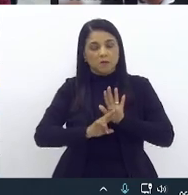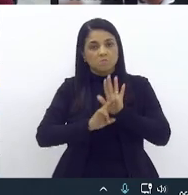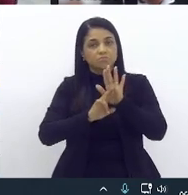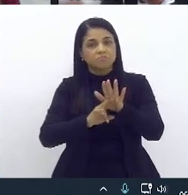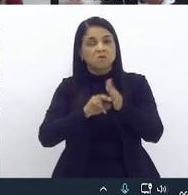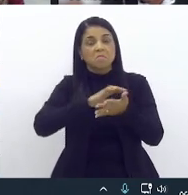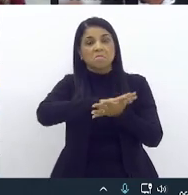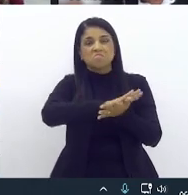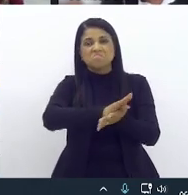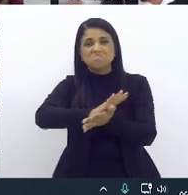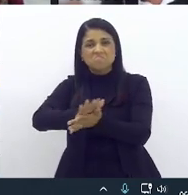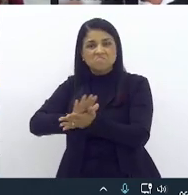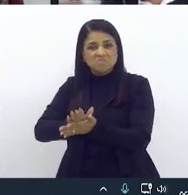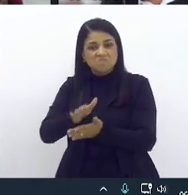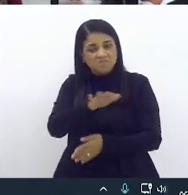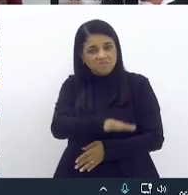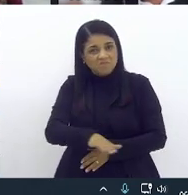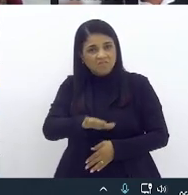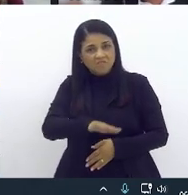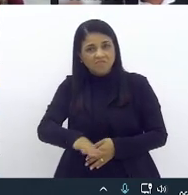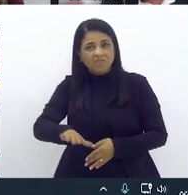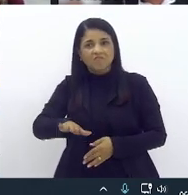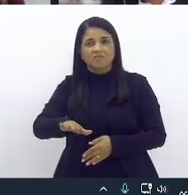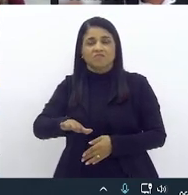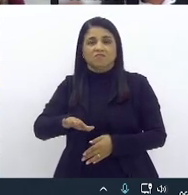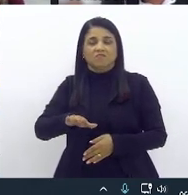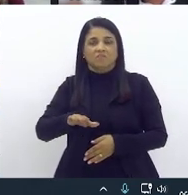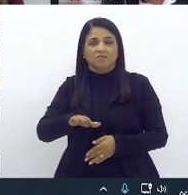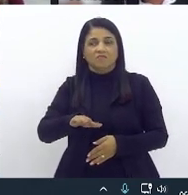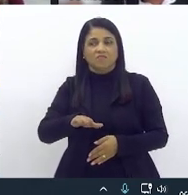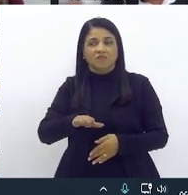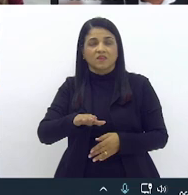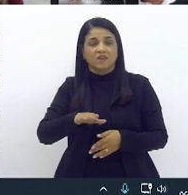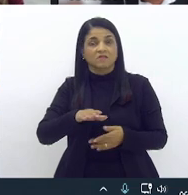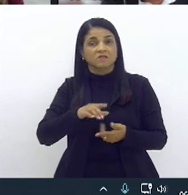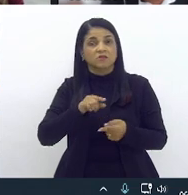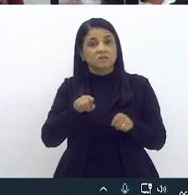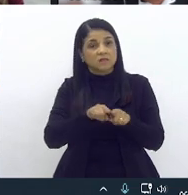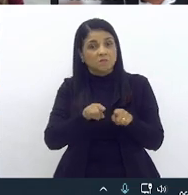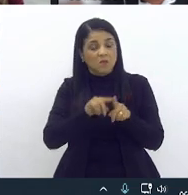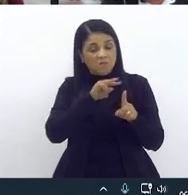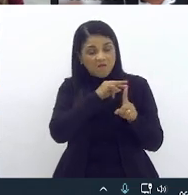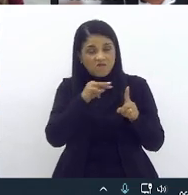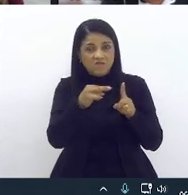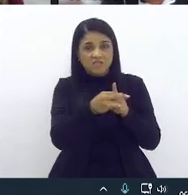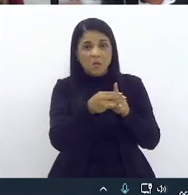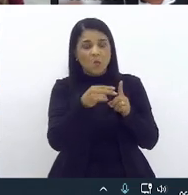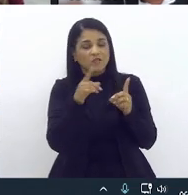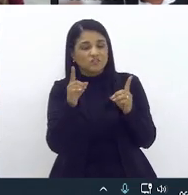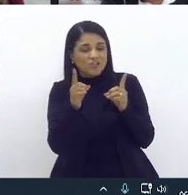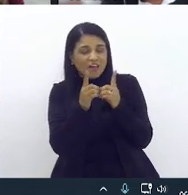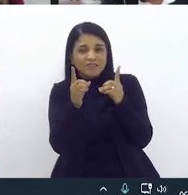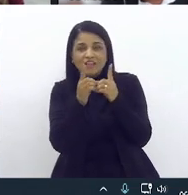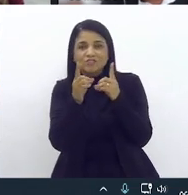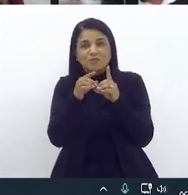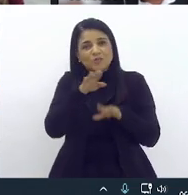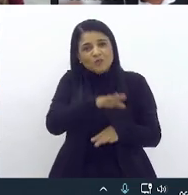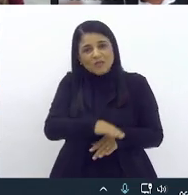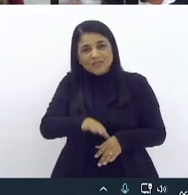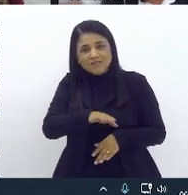o preconceito com a educação infantil, como se fosse menos que os outros segmentos, reproduzindo ainda uma visão assistencialista da educação infantil